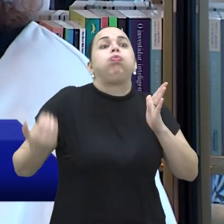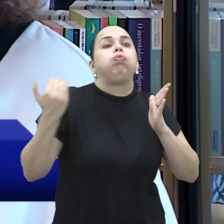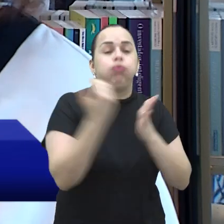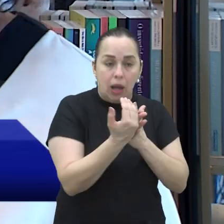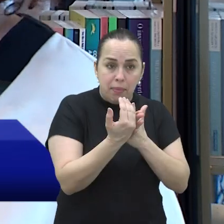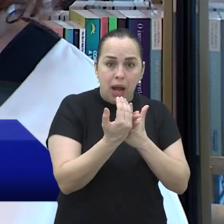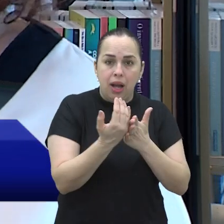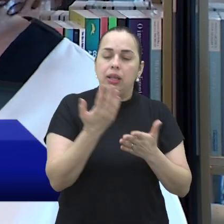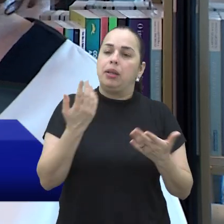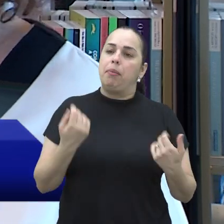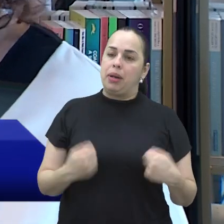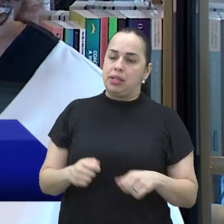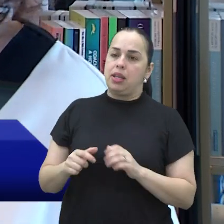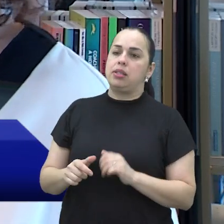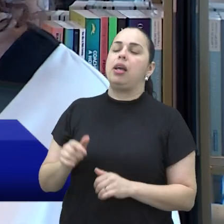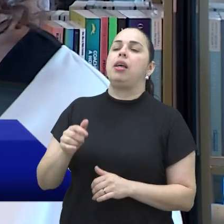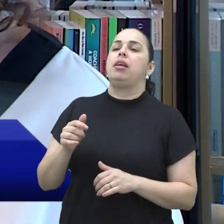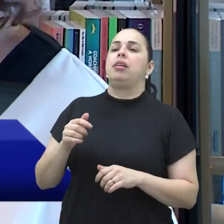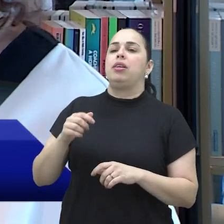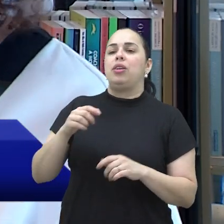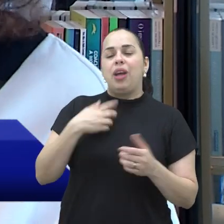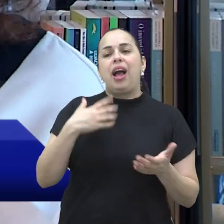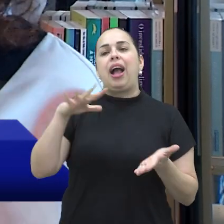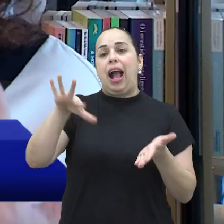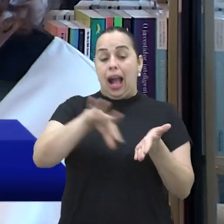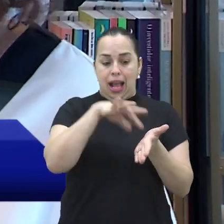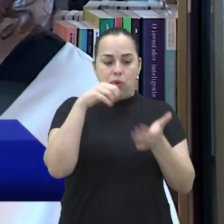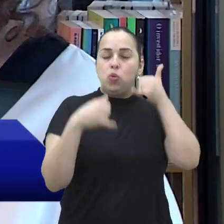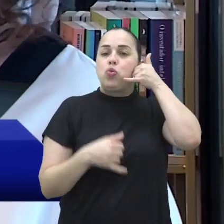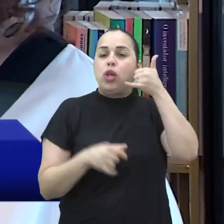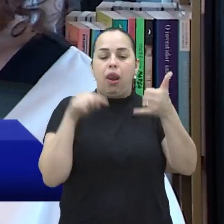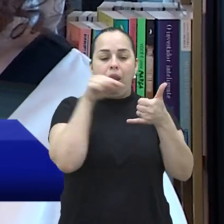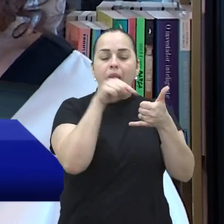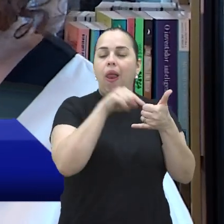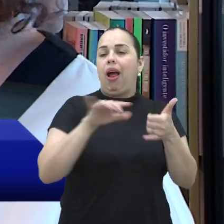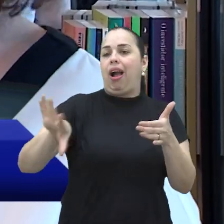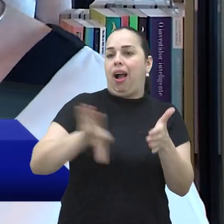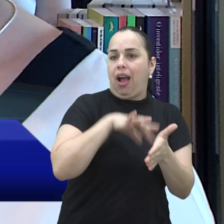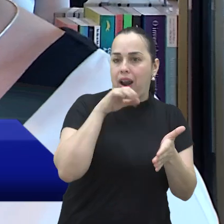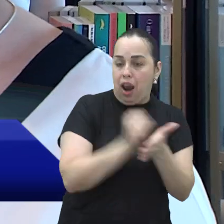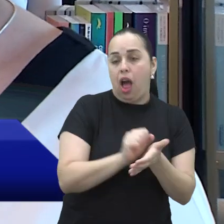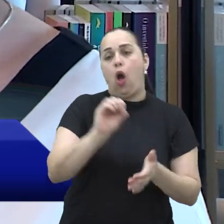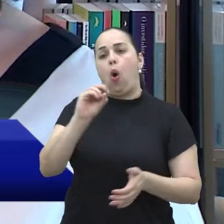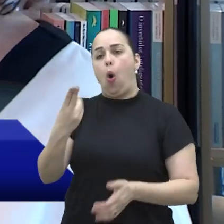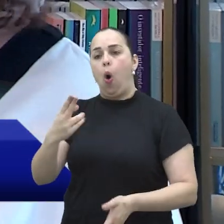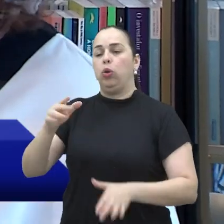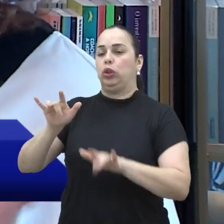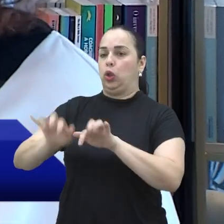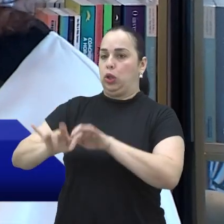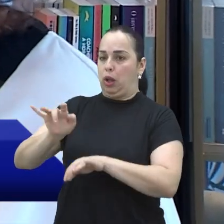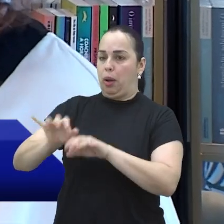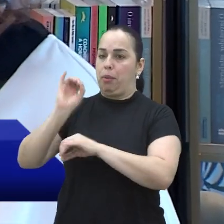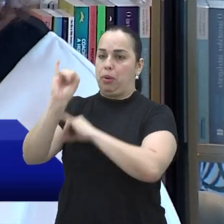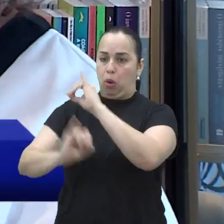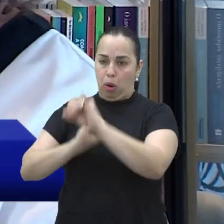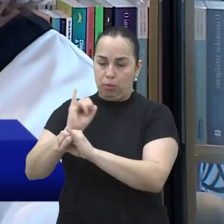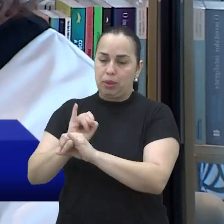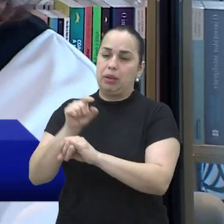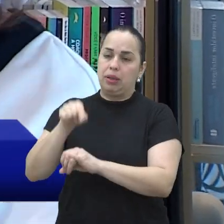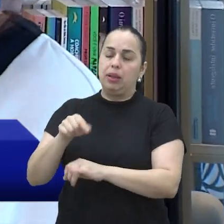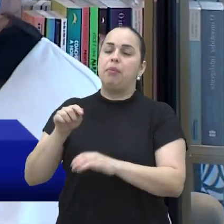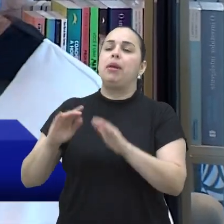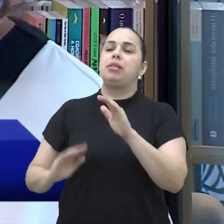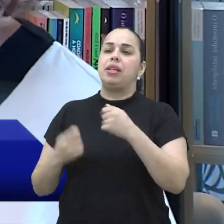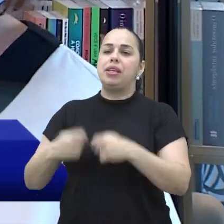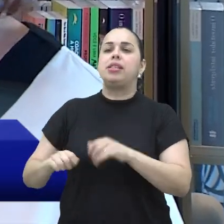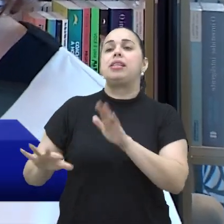funciona? Sim, aí você precisa fazer o cadastro junto a essa instituição que você opera, tanto do notebook ou do celular, e aí você